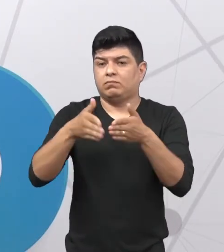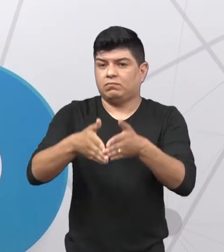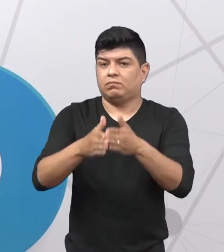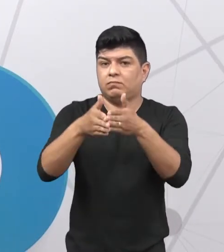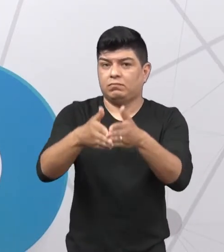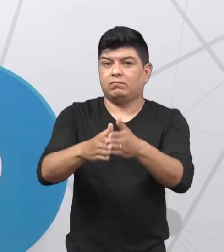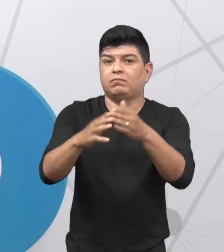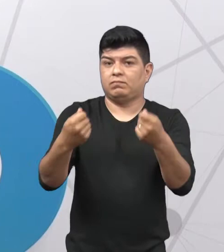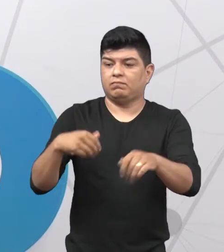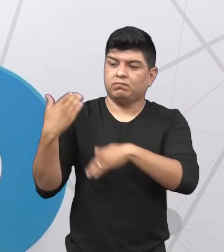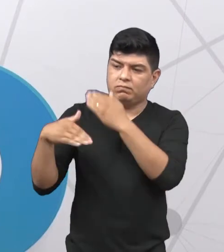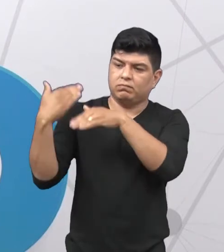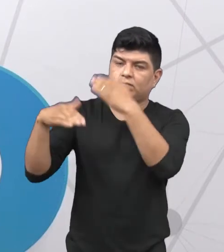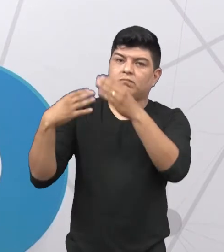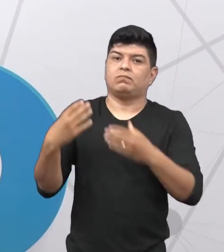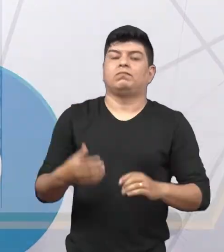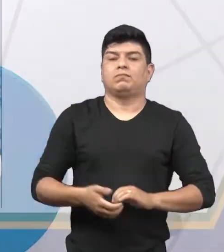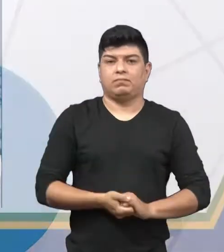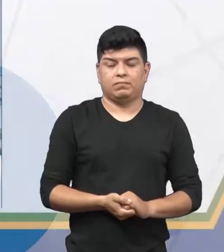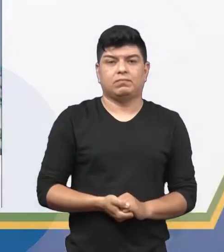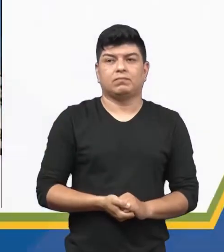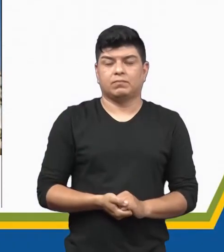eles tiveram que desenvolver muito.